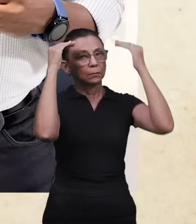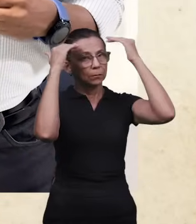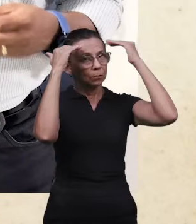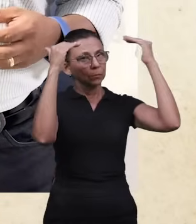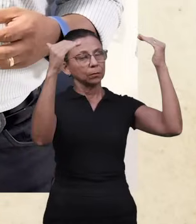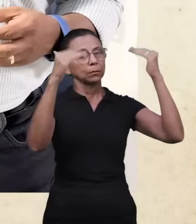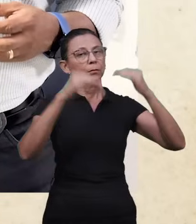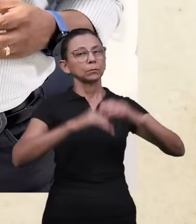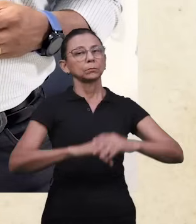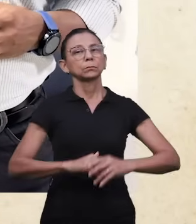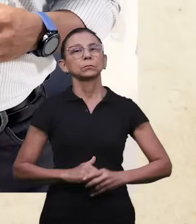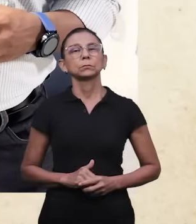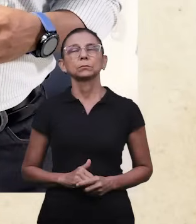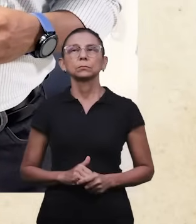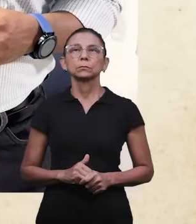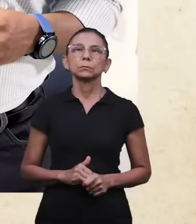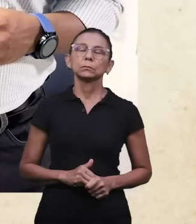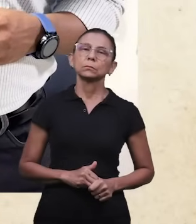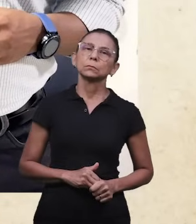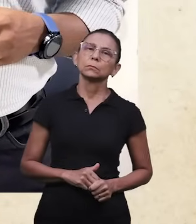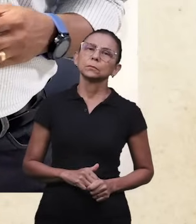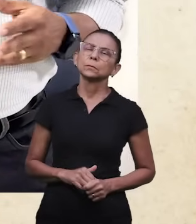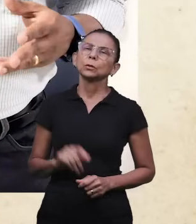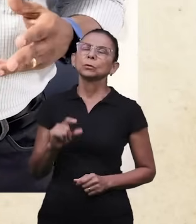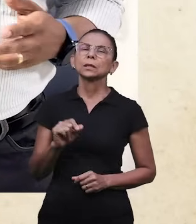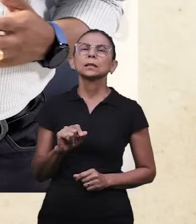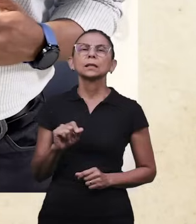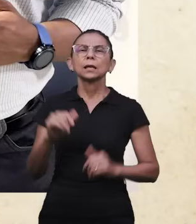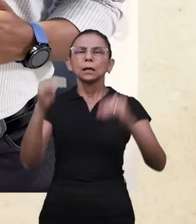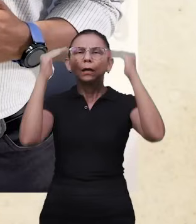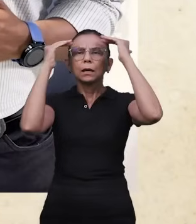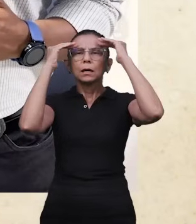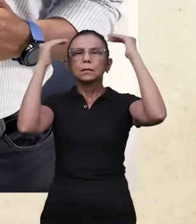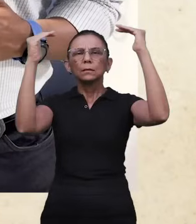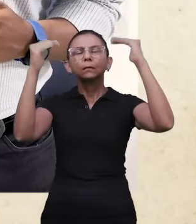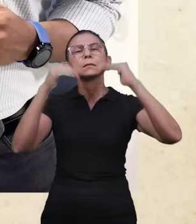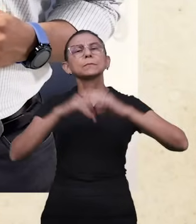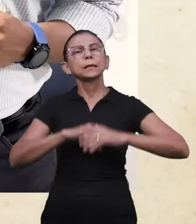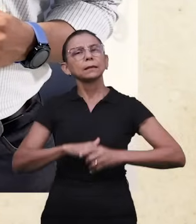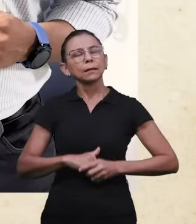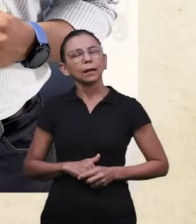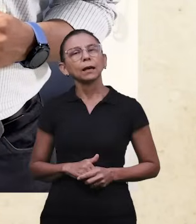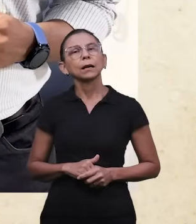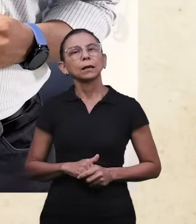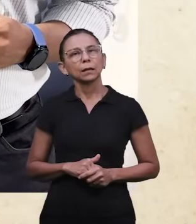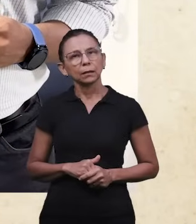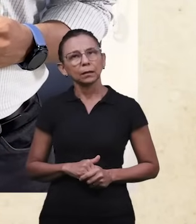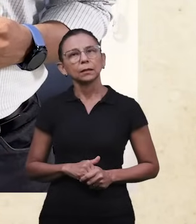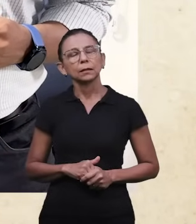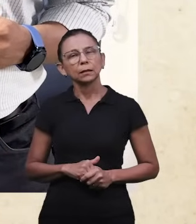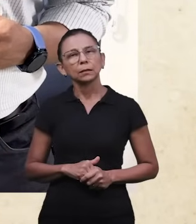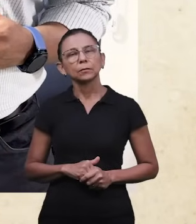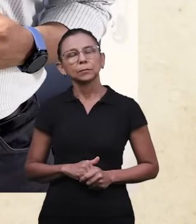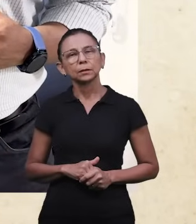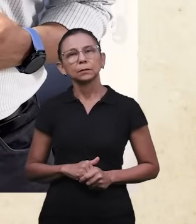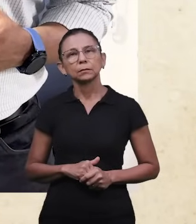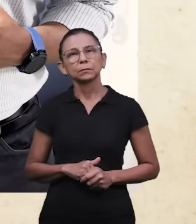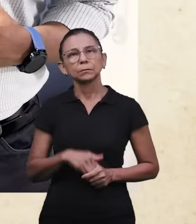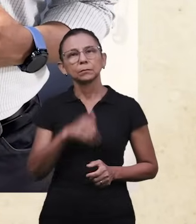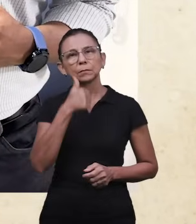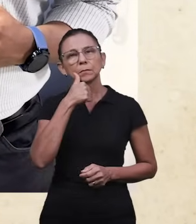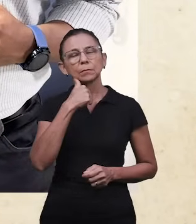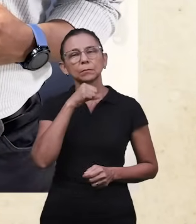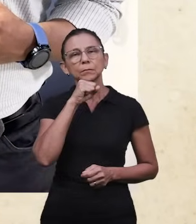uma primeira colocação é: o que é honrar? O jovem precisa entender que honrar ao seu pai e à